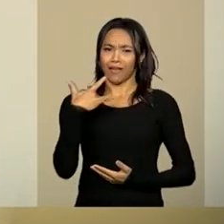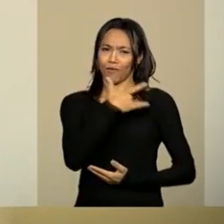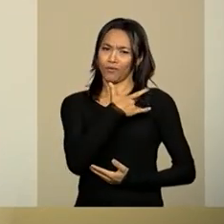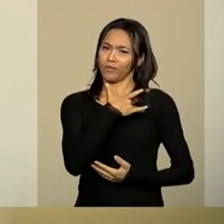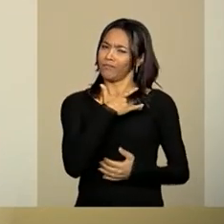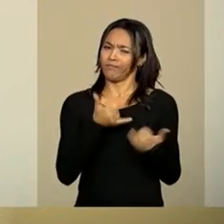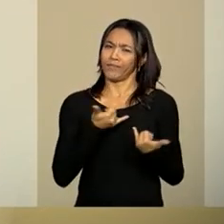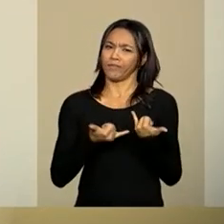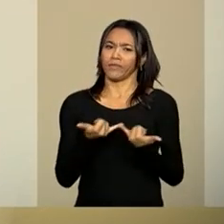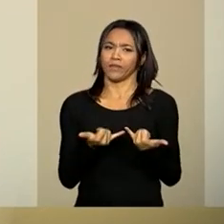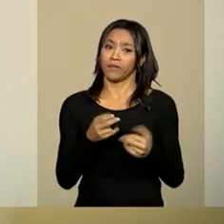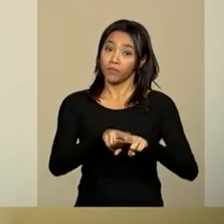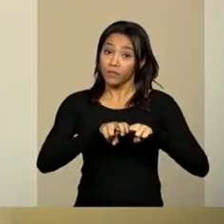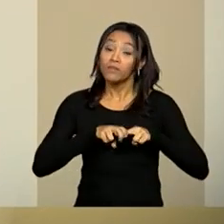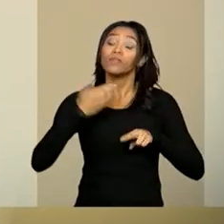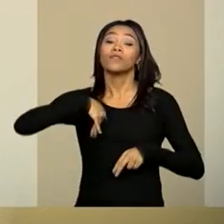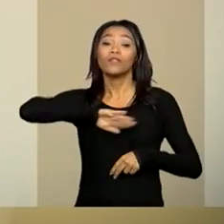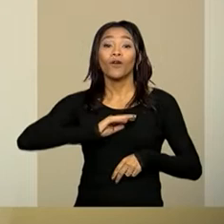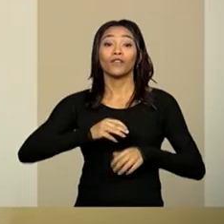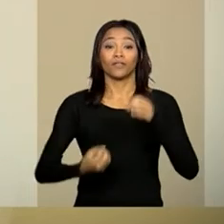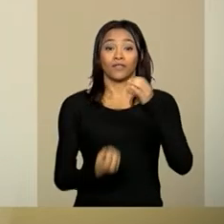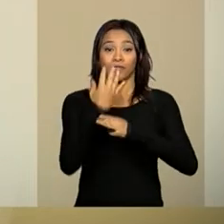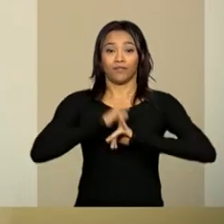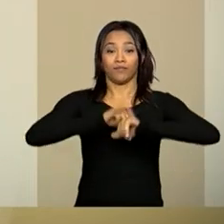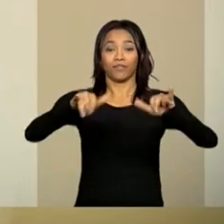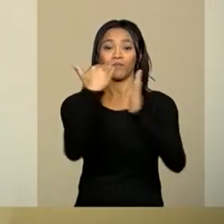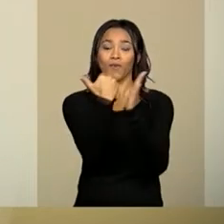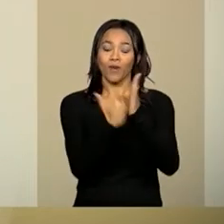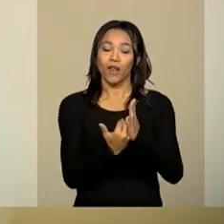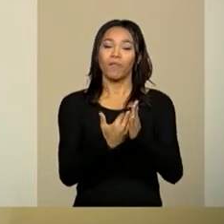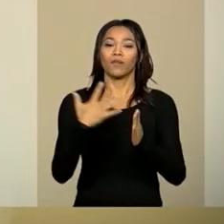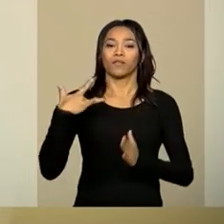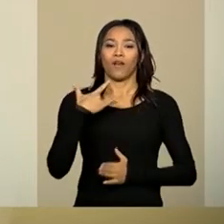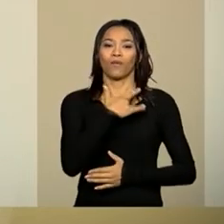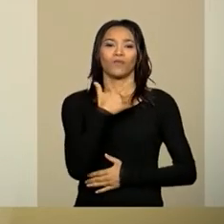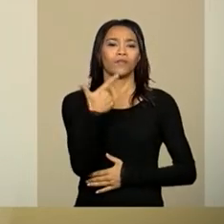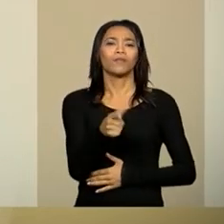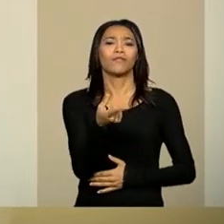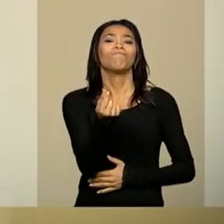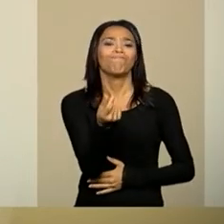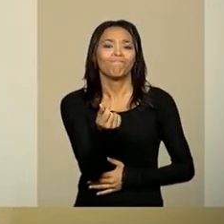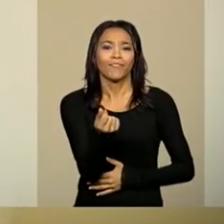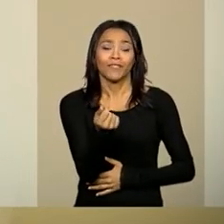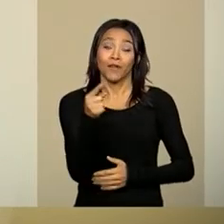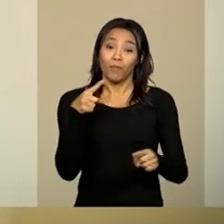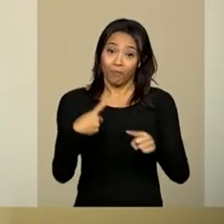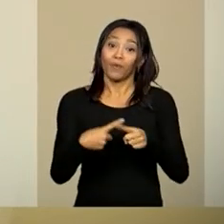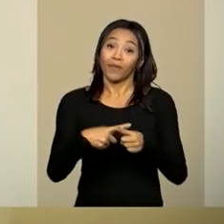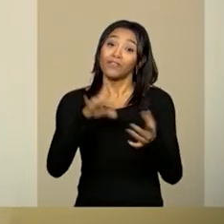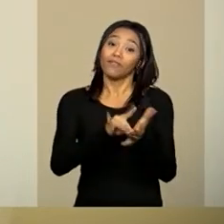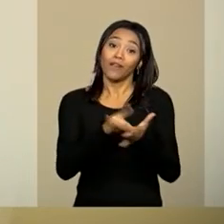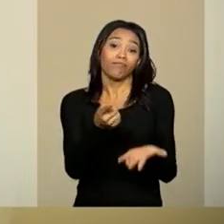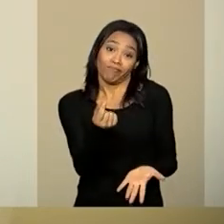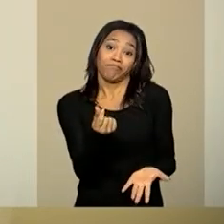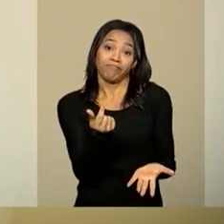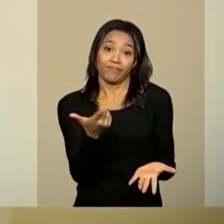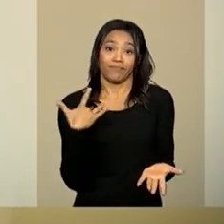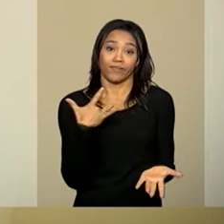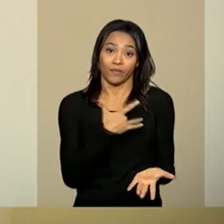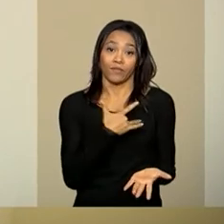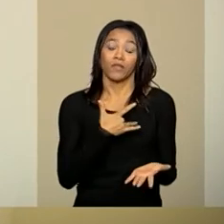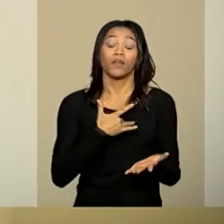saúde não se brinca por isso que nós lançamos o programa saúde não tem preço Porque de fato saúde não tem preço